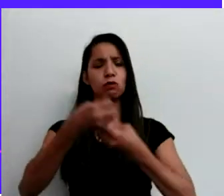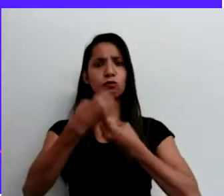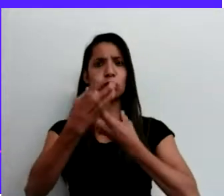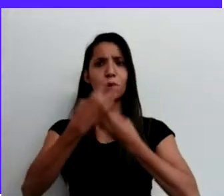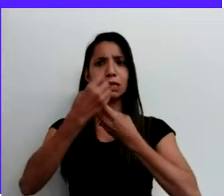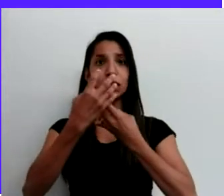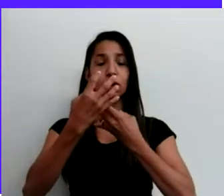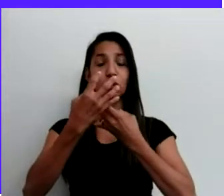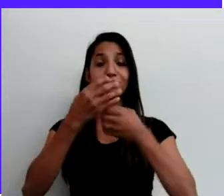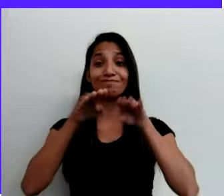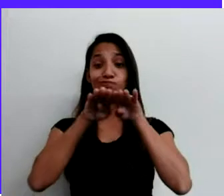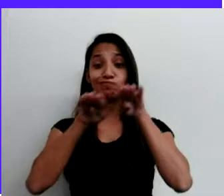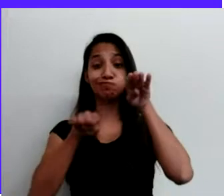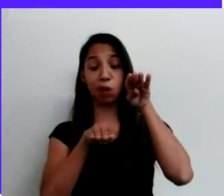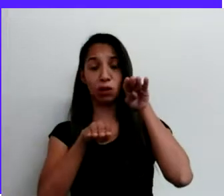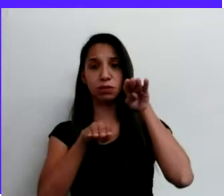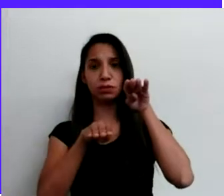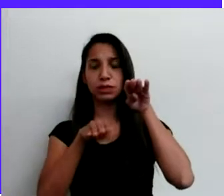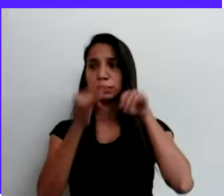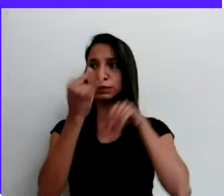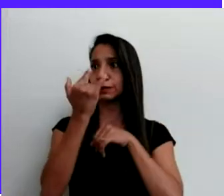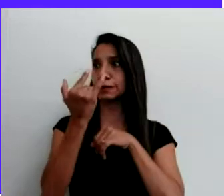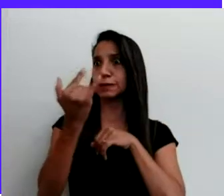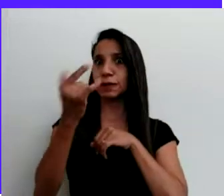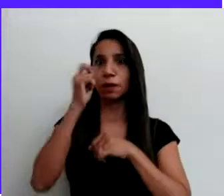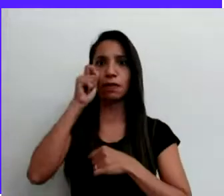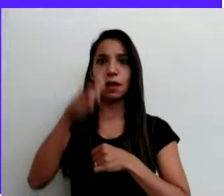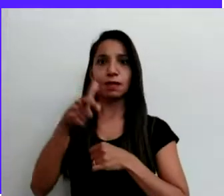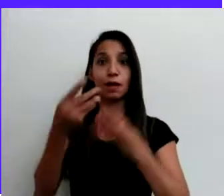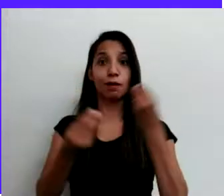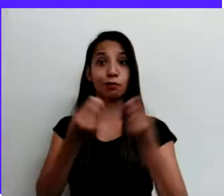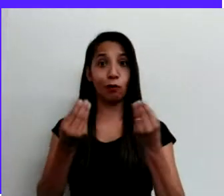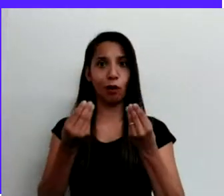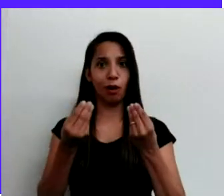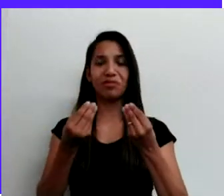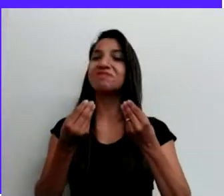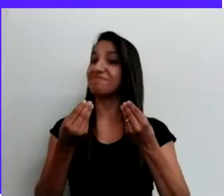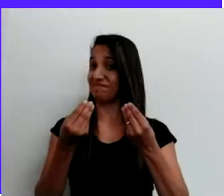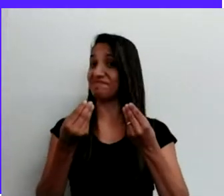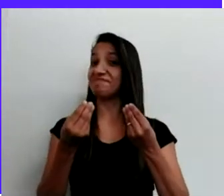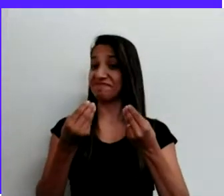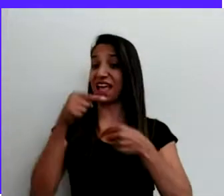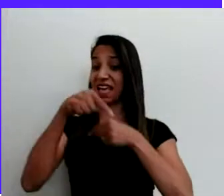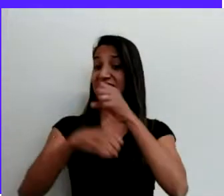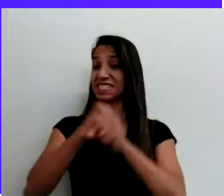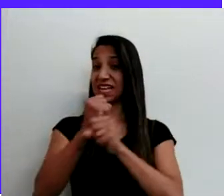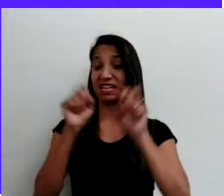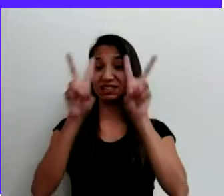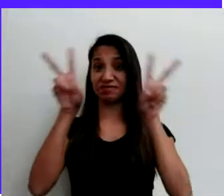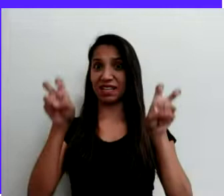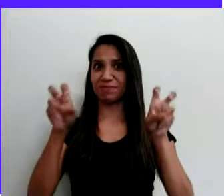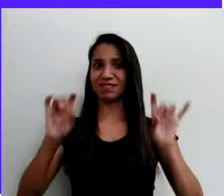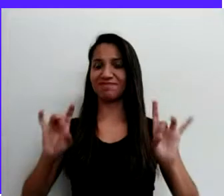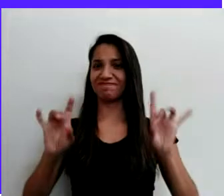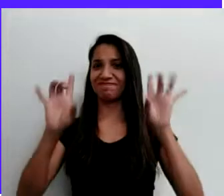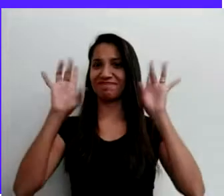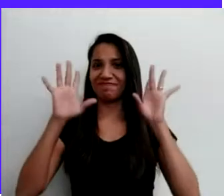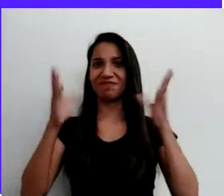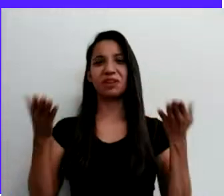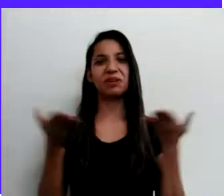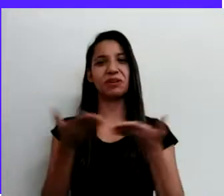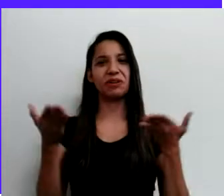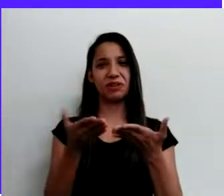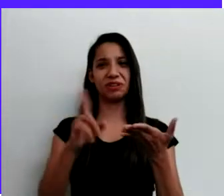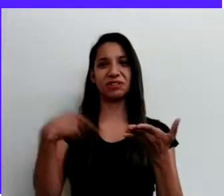aí do nosso congresso desse ano. Com a gente, aqui, como debatedoras, nós vamos ter a